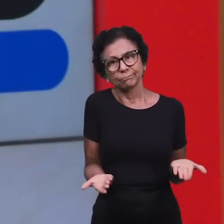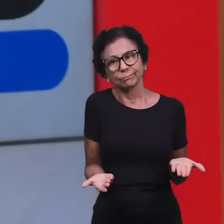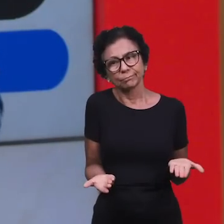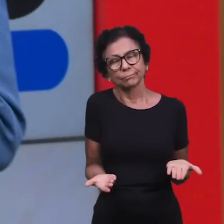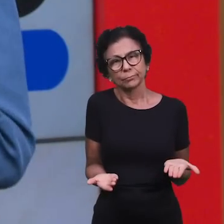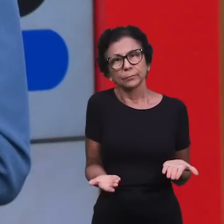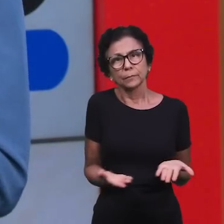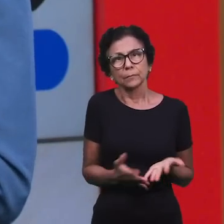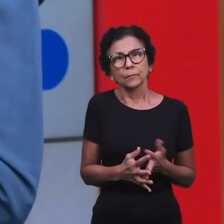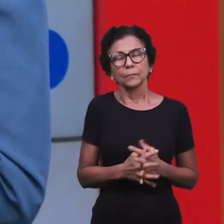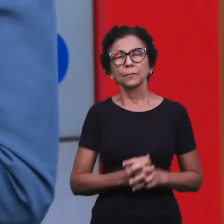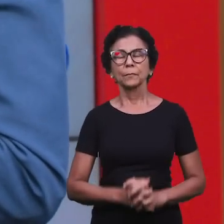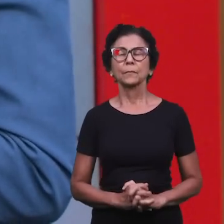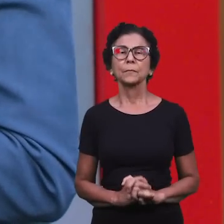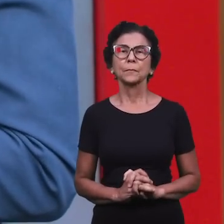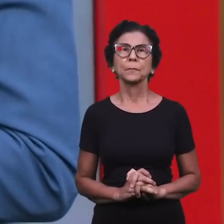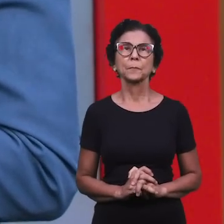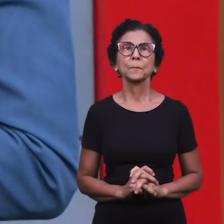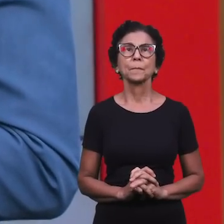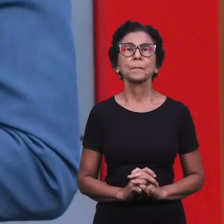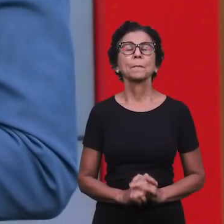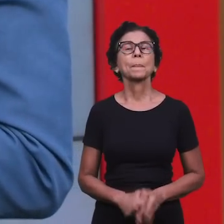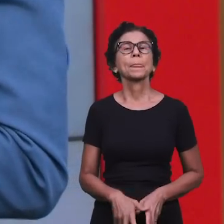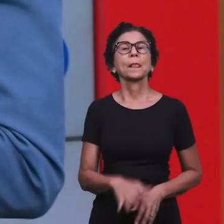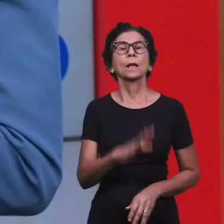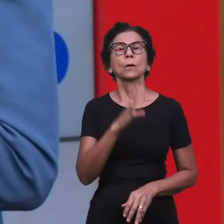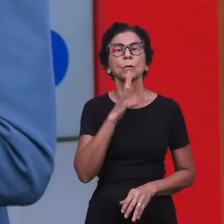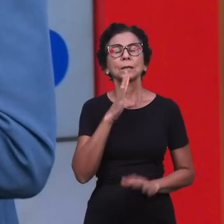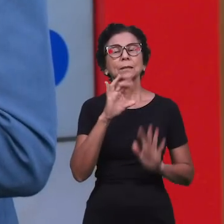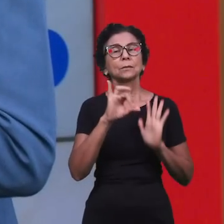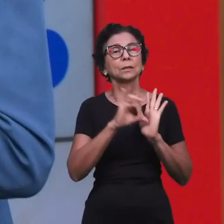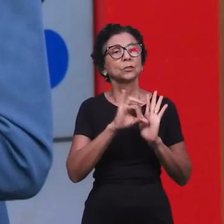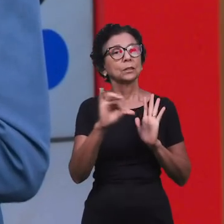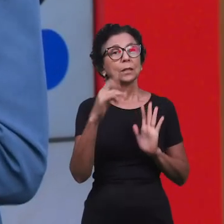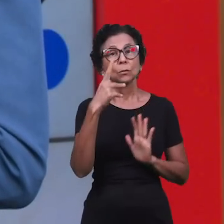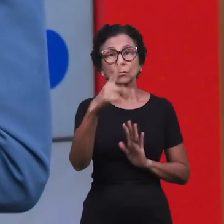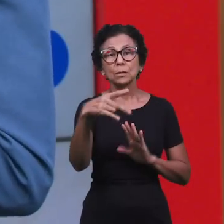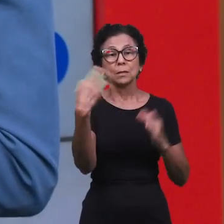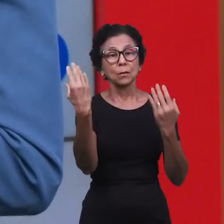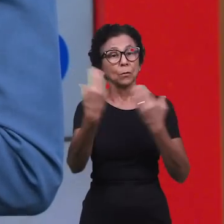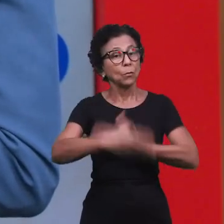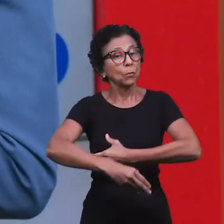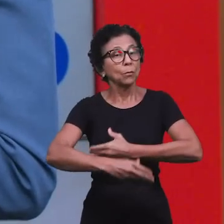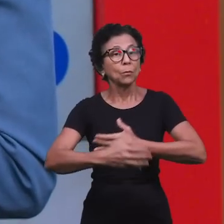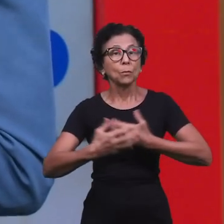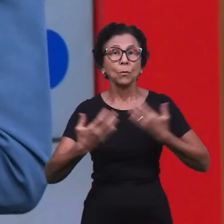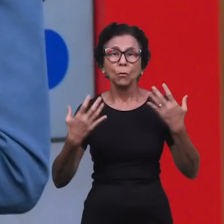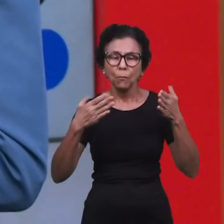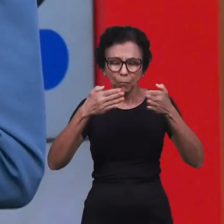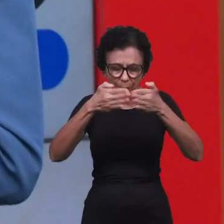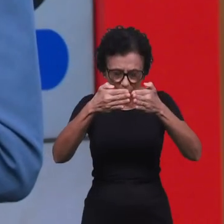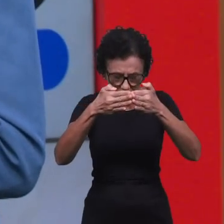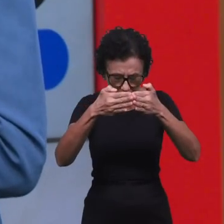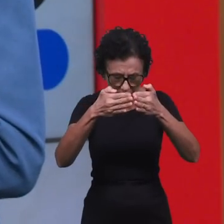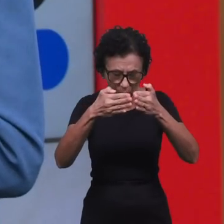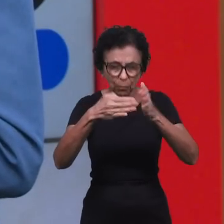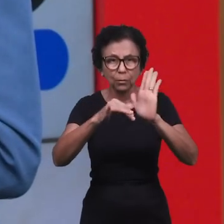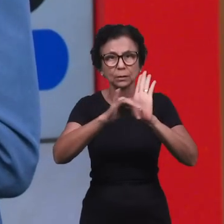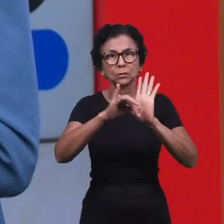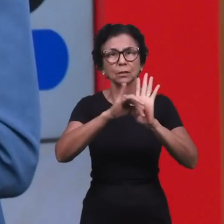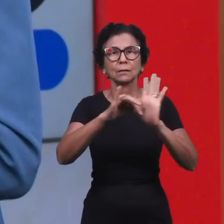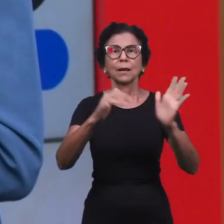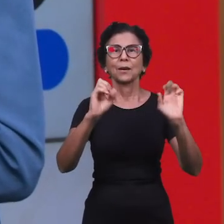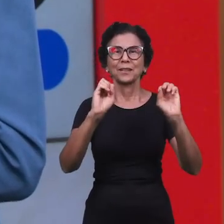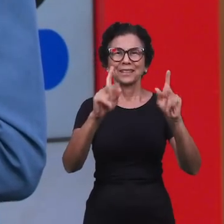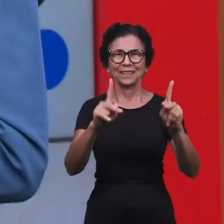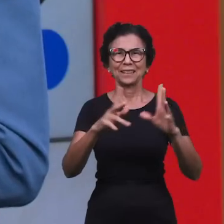Então, um concurseiro que tem sido aprovado, ele conhece o edital do seu concurso, ele estuda focado no